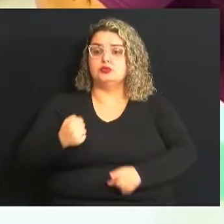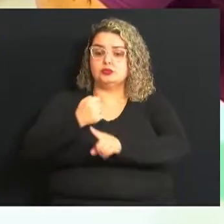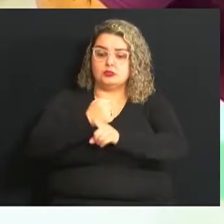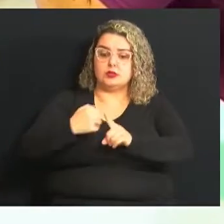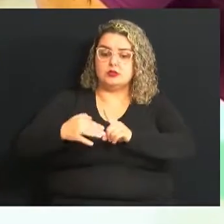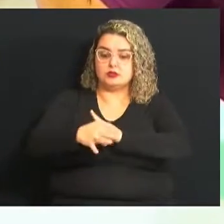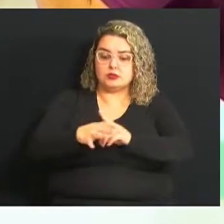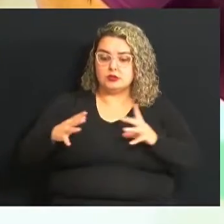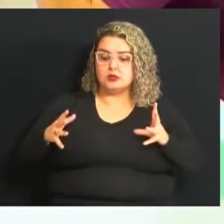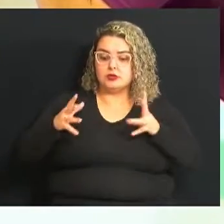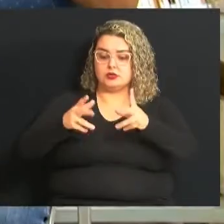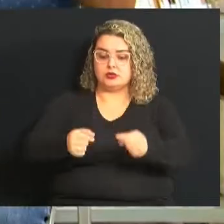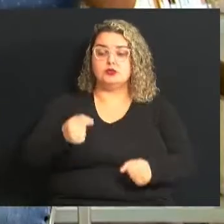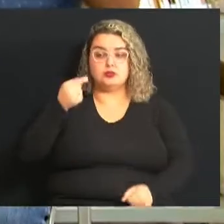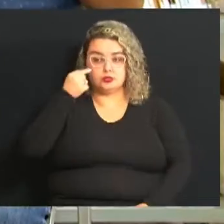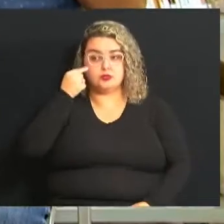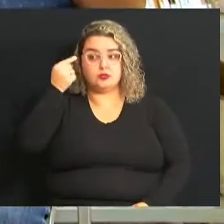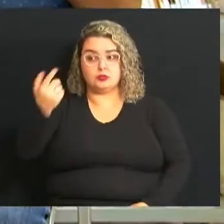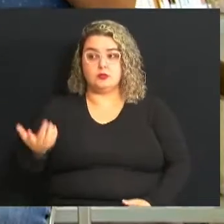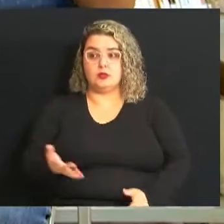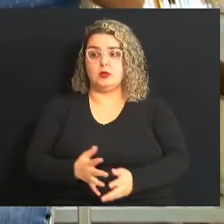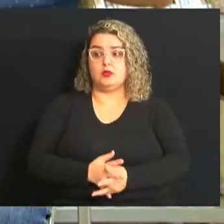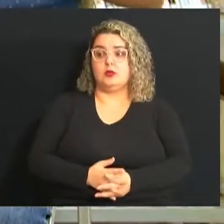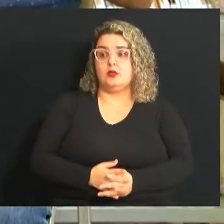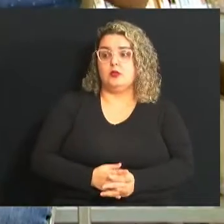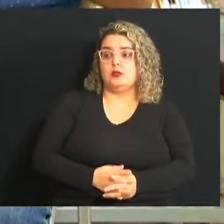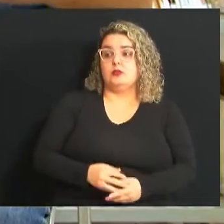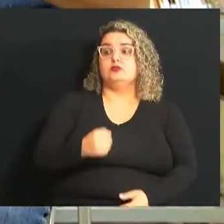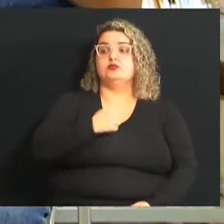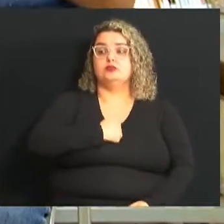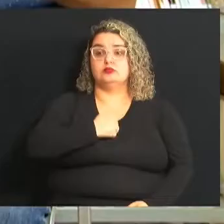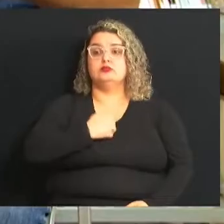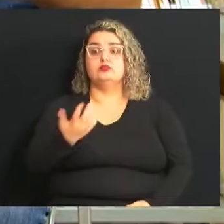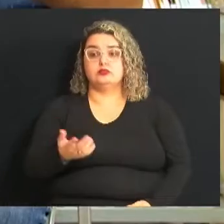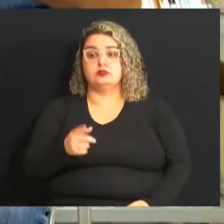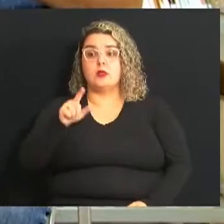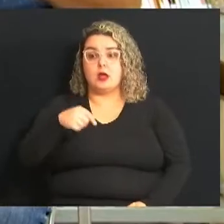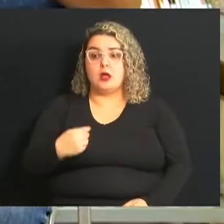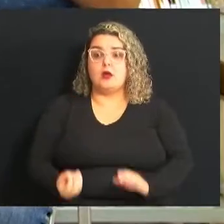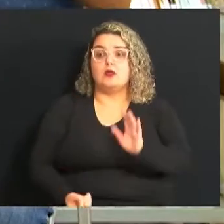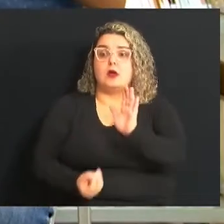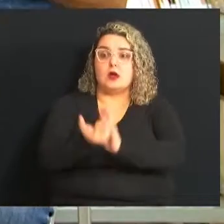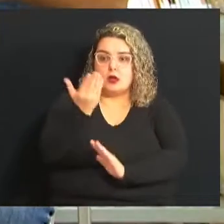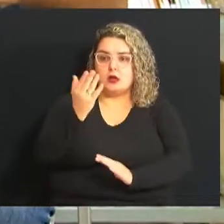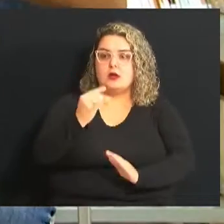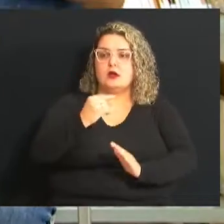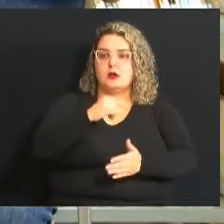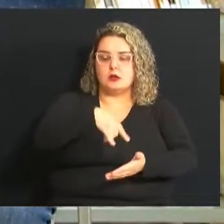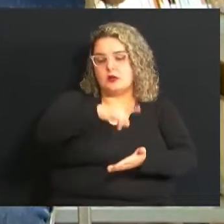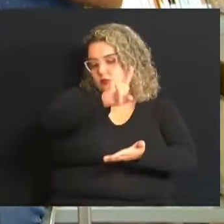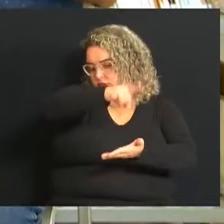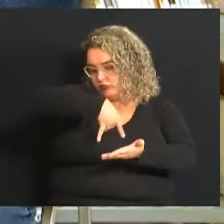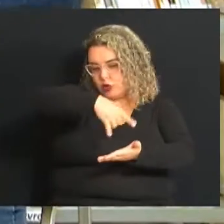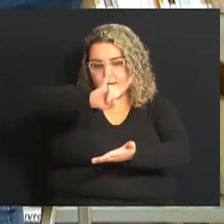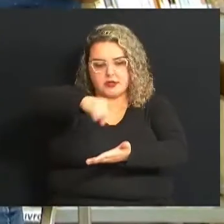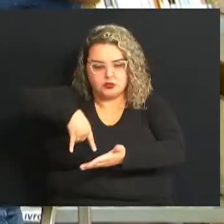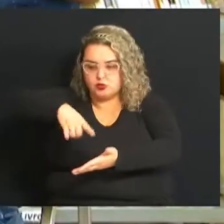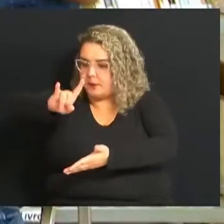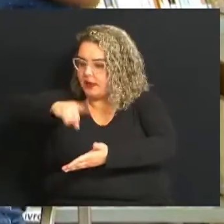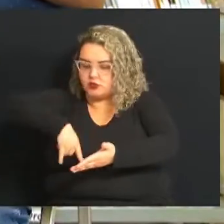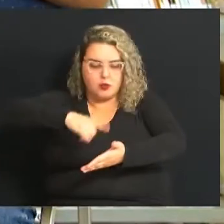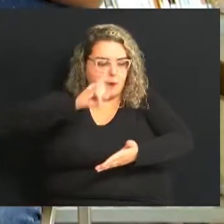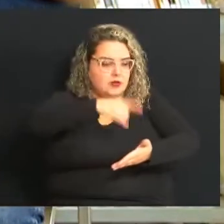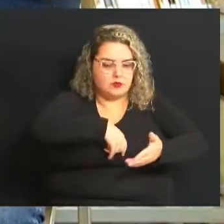geral é pensada, né? O antropólogo é um produtor de documentos, né, para fazer análise